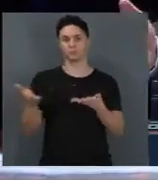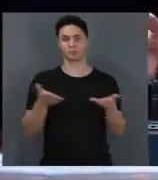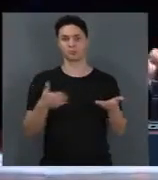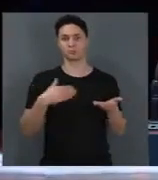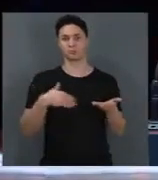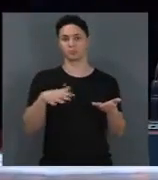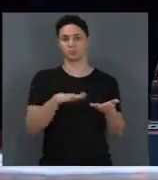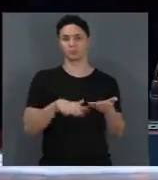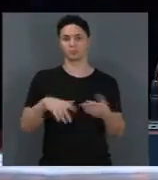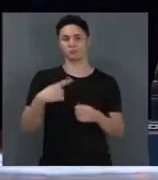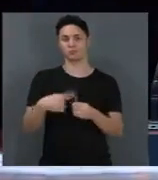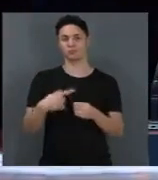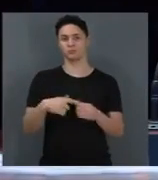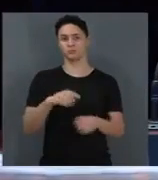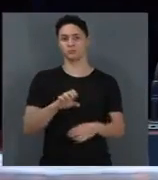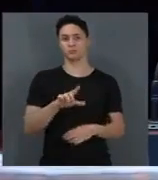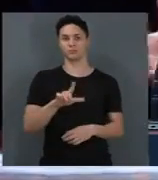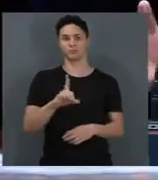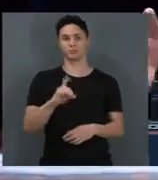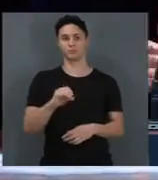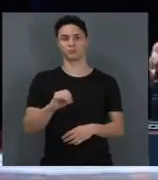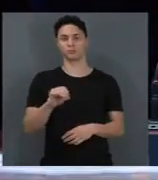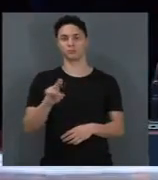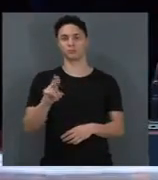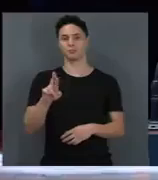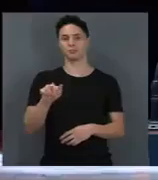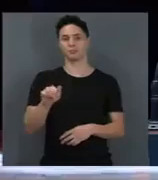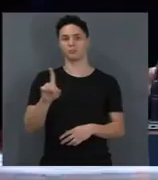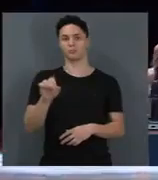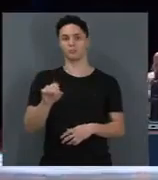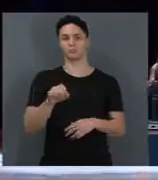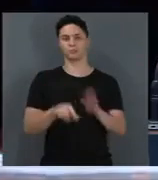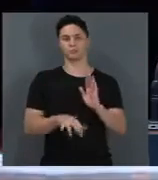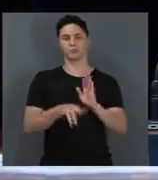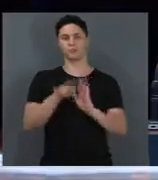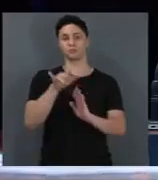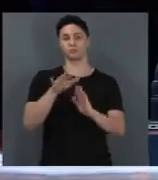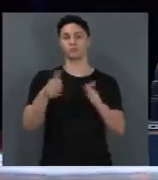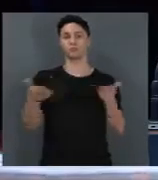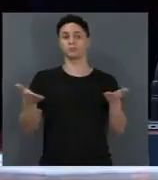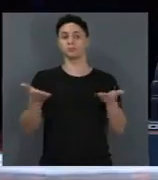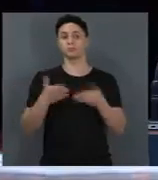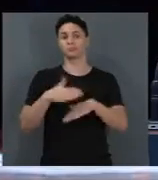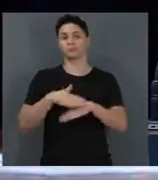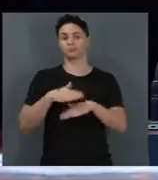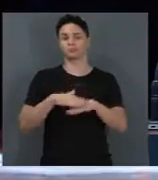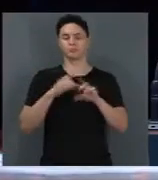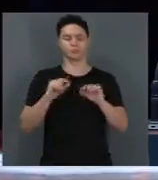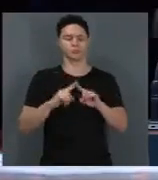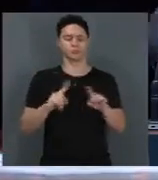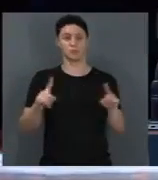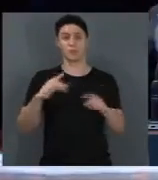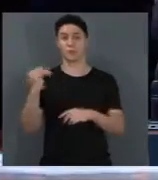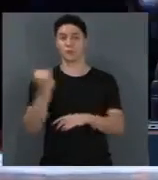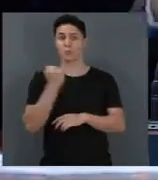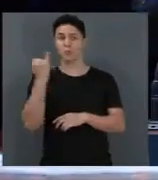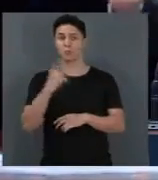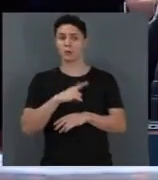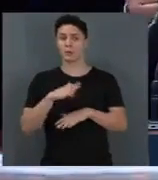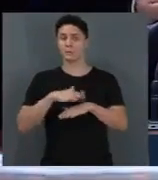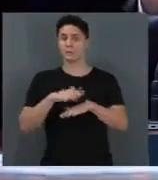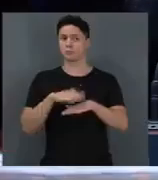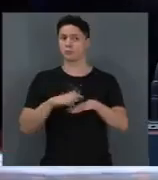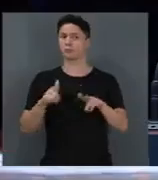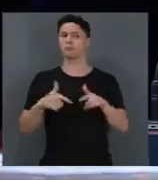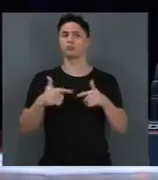de Eldorado, por exemplo. Eldorado ficou debaixo d'água. E daí, como é que a gente faz? Mas o importante é que uma série de iniciativas estão